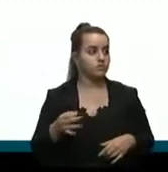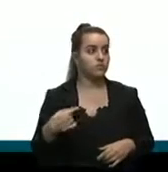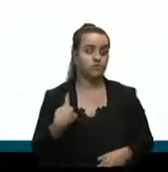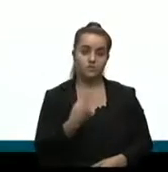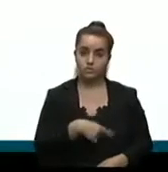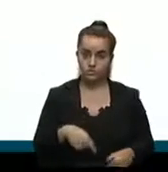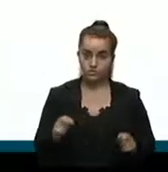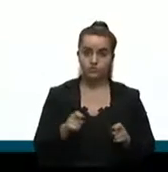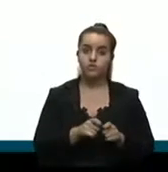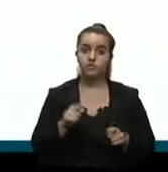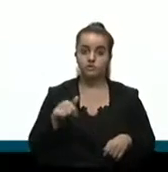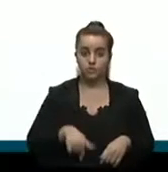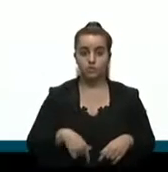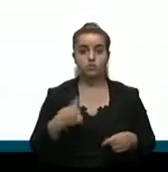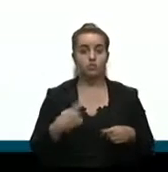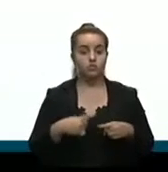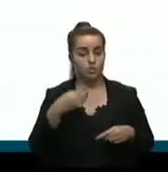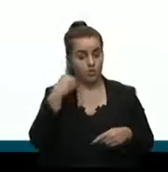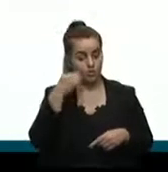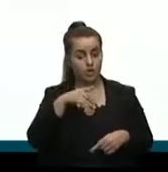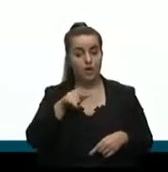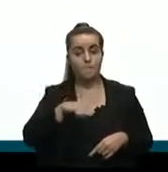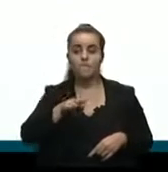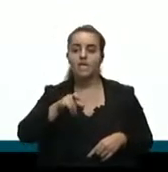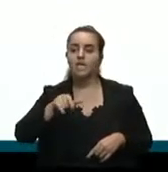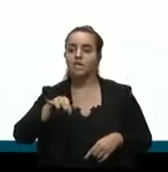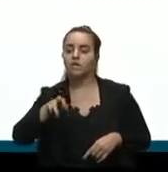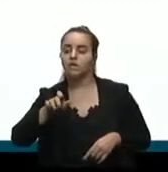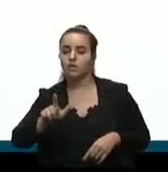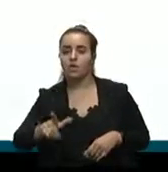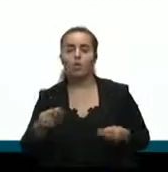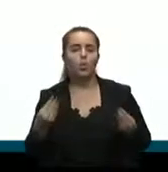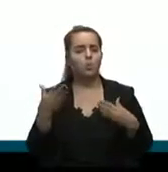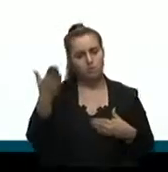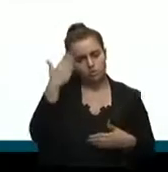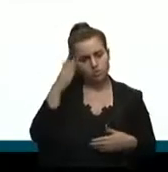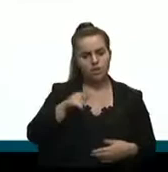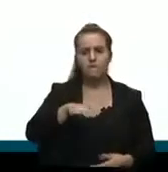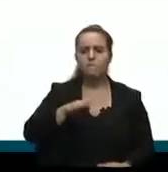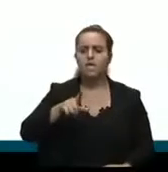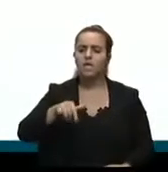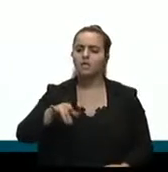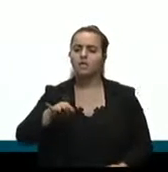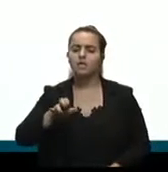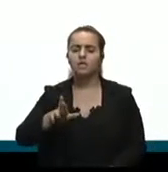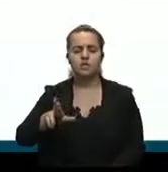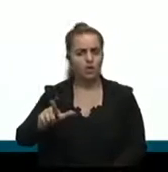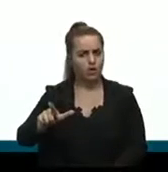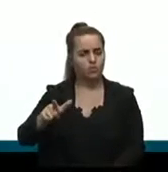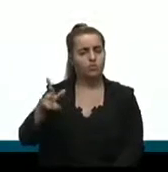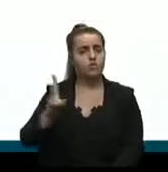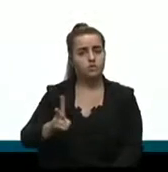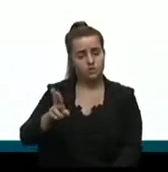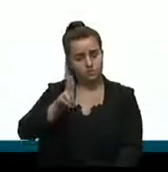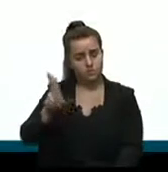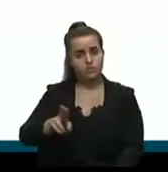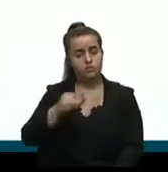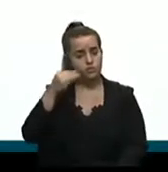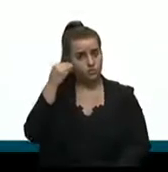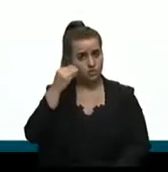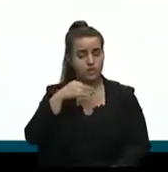Nós fazemos isso porque o teste é bilateral. E como eu sei que é um teste bilateral? Eu sempre irei utilizar um